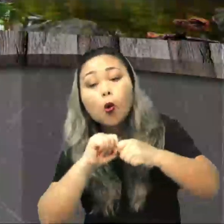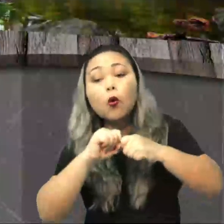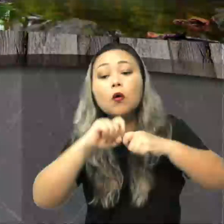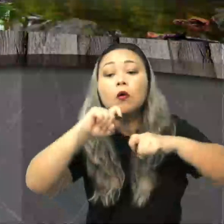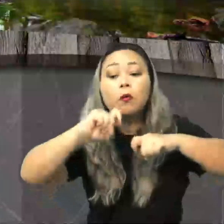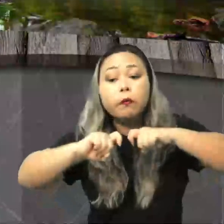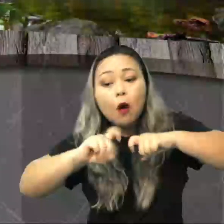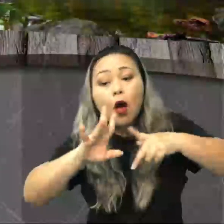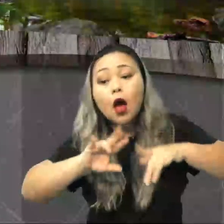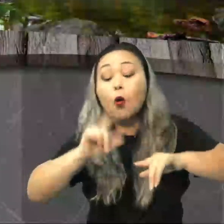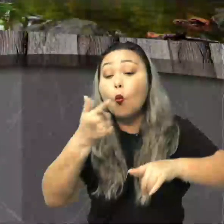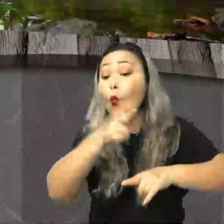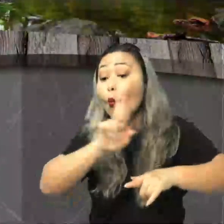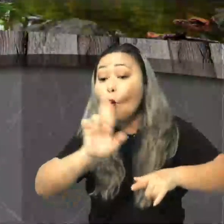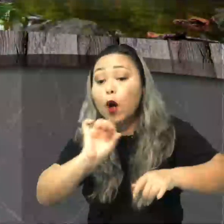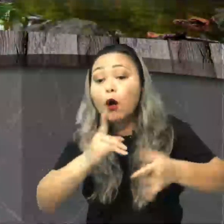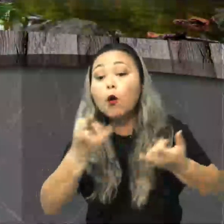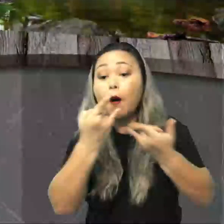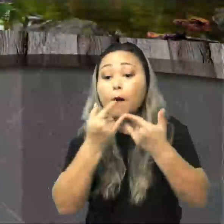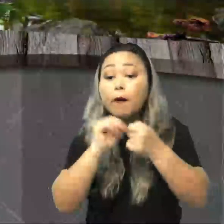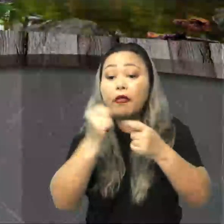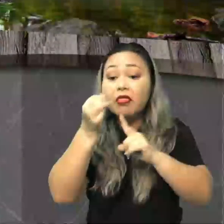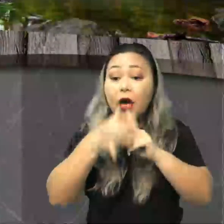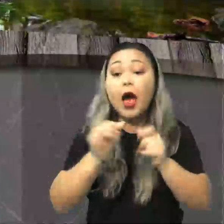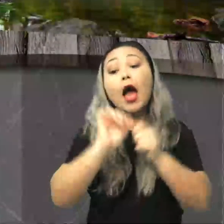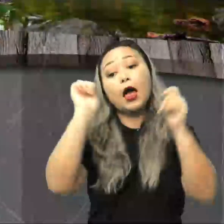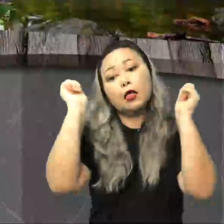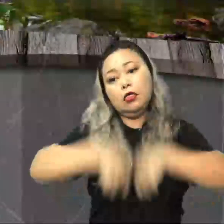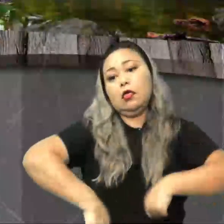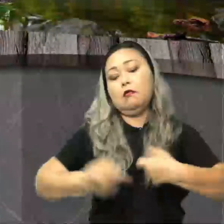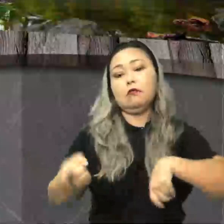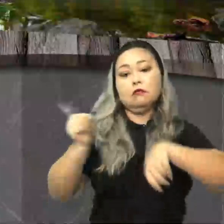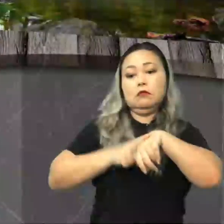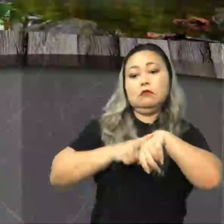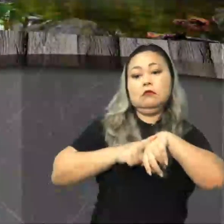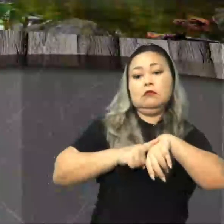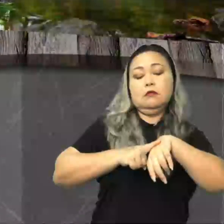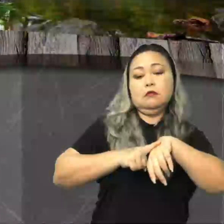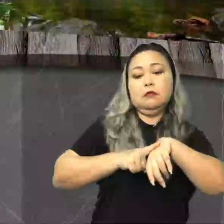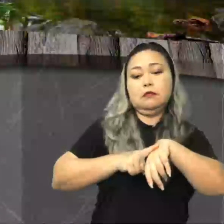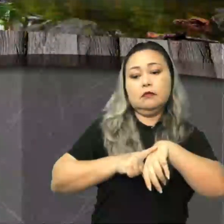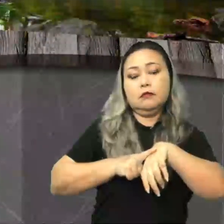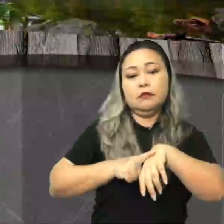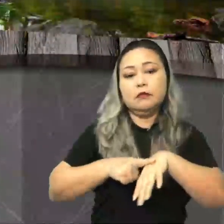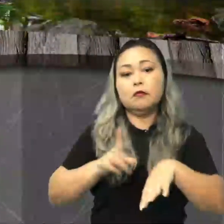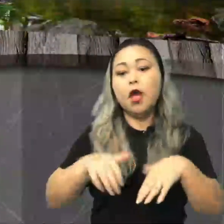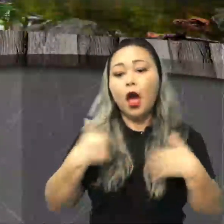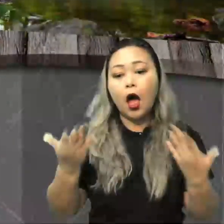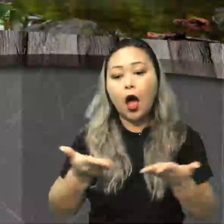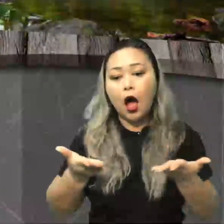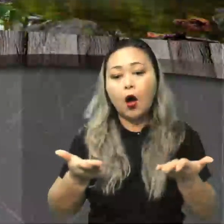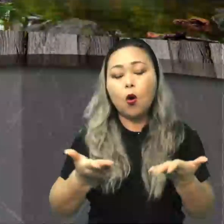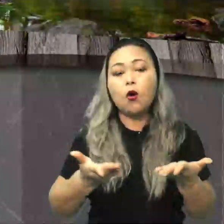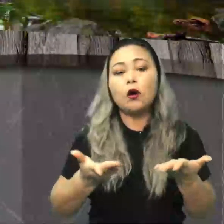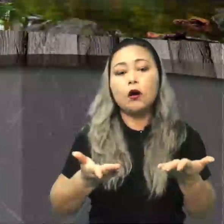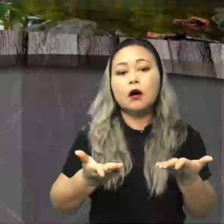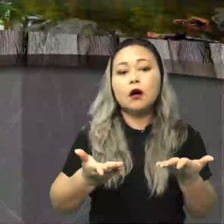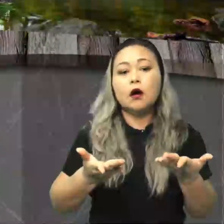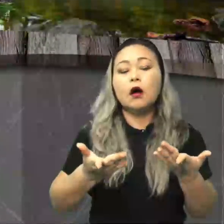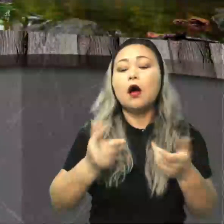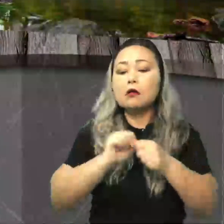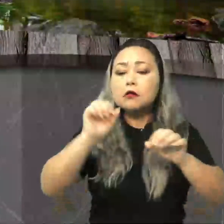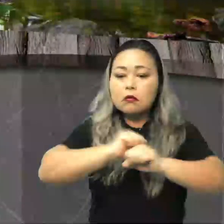sem preservativo, é que você pode ser contaminado com esse vírus, tá bom? Eu acho que agora a gente tem